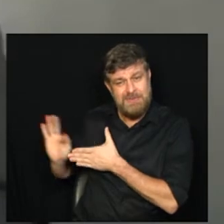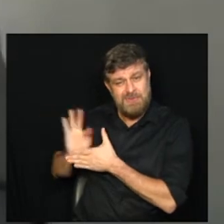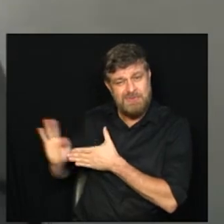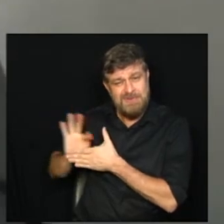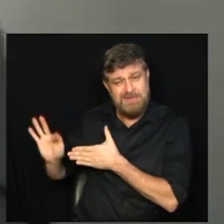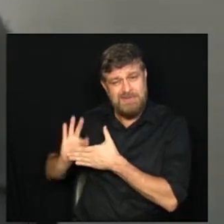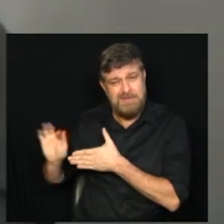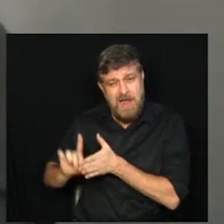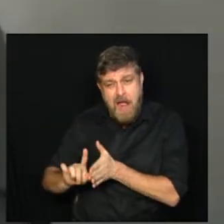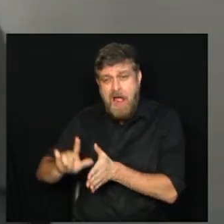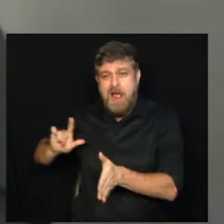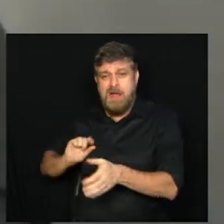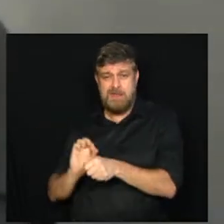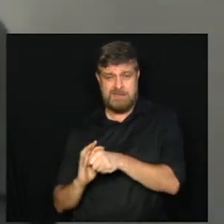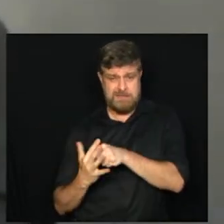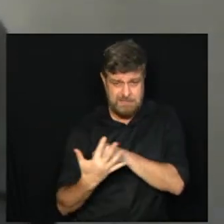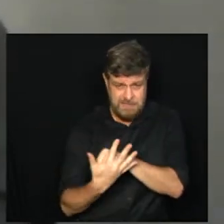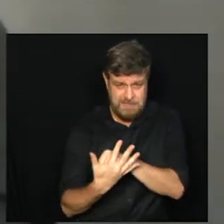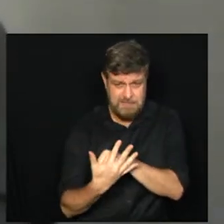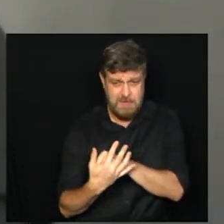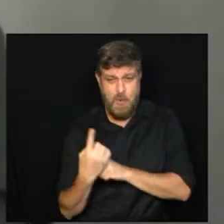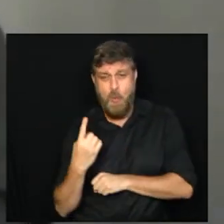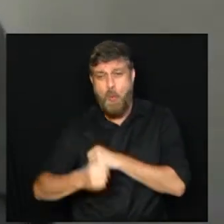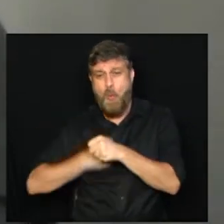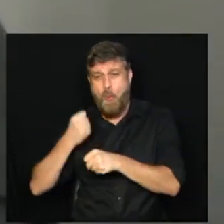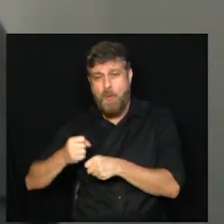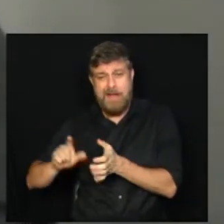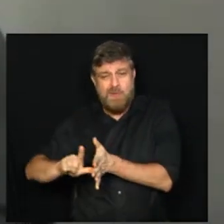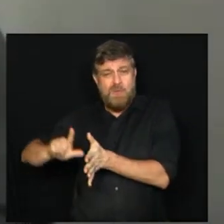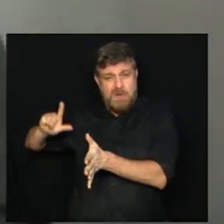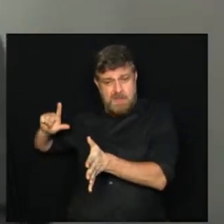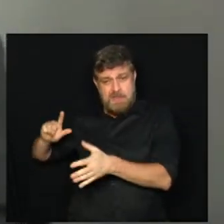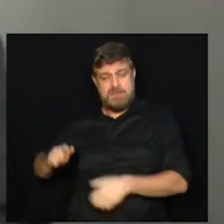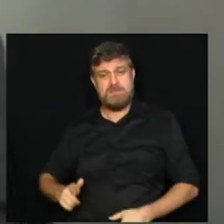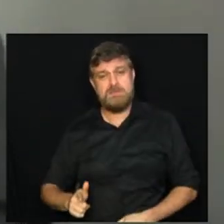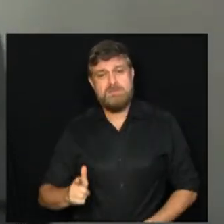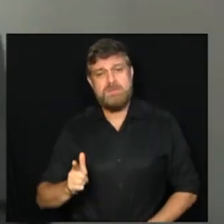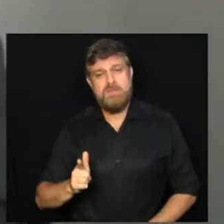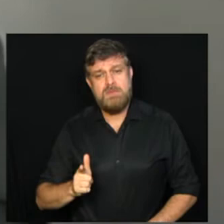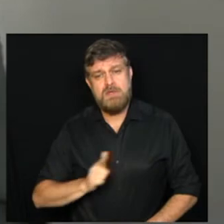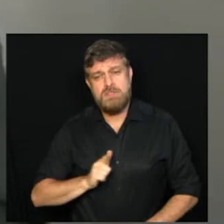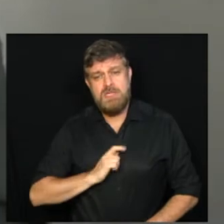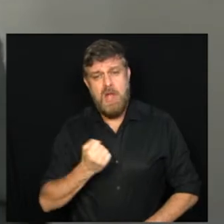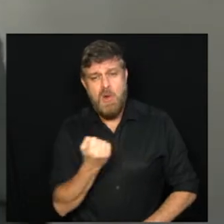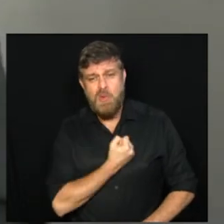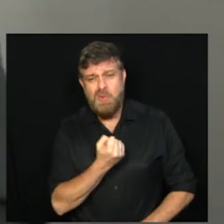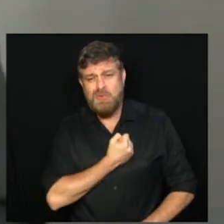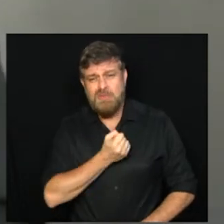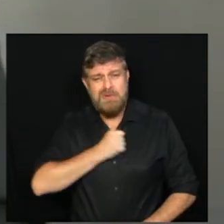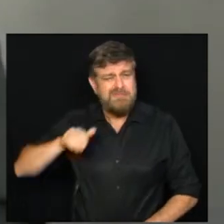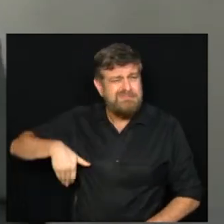não antes da pandemia, vamos dizer, um ano antes da pandemia, a gente tinha um número muito maior,